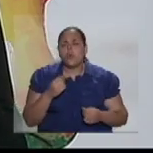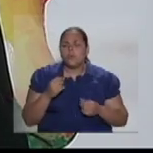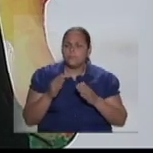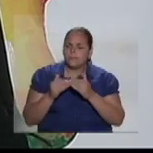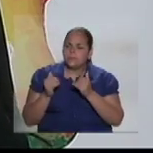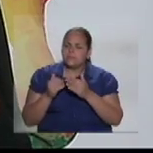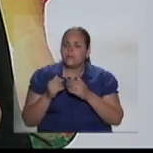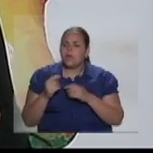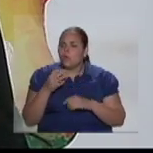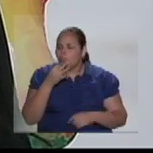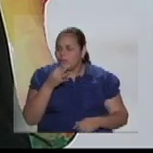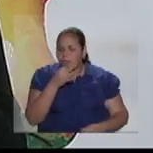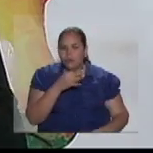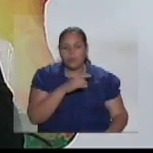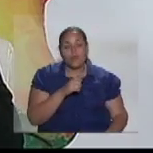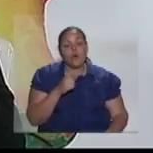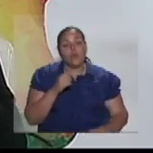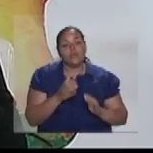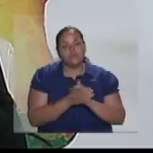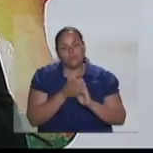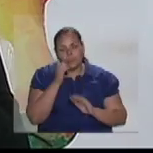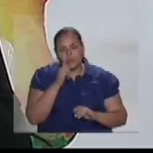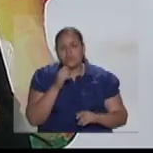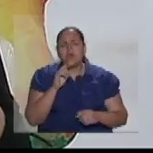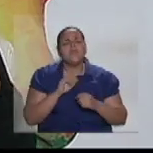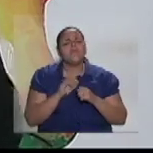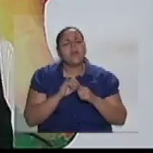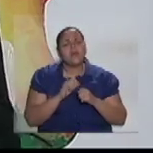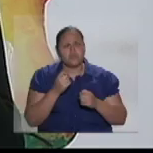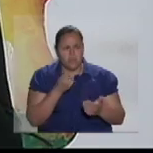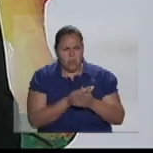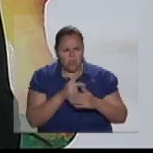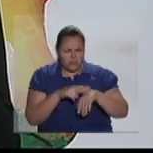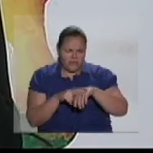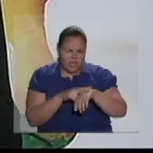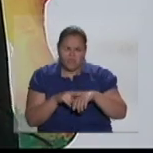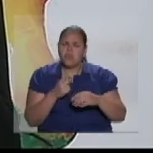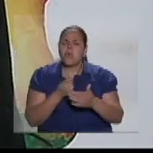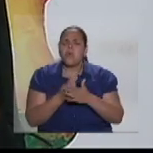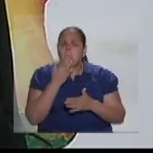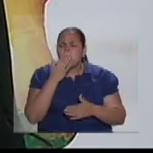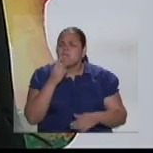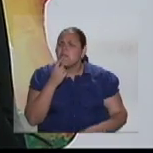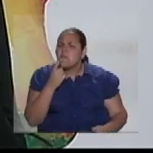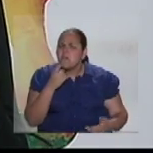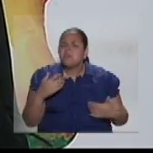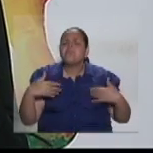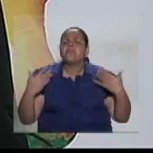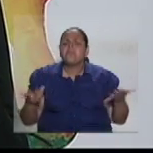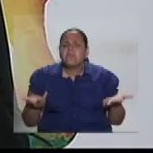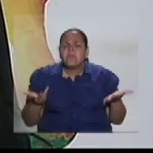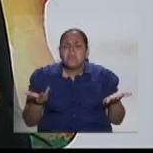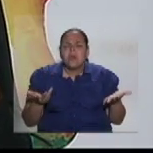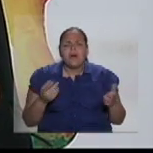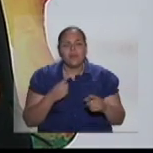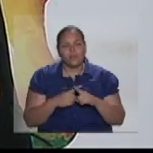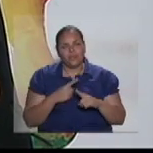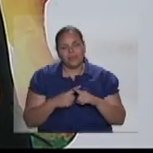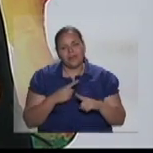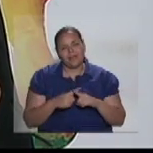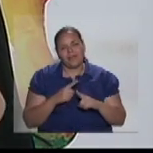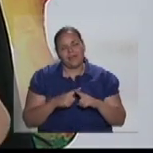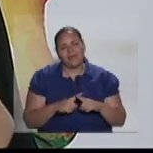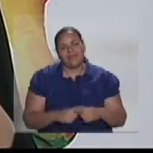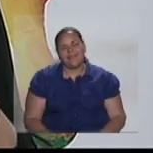fulano, ou então passa para a esposa, né? O que eu faço? Eu compro o verde ou o vermelho? Por